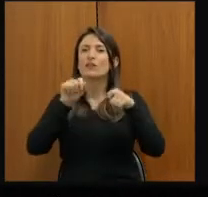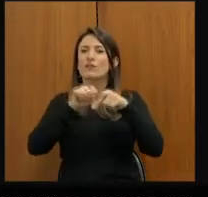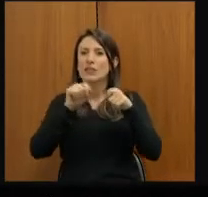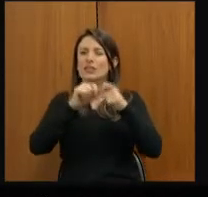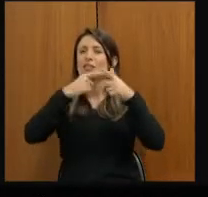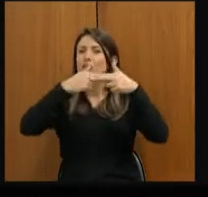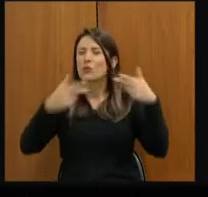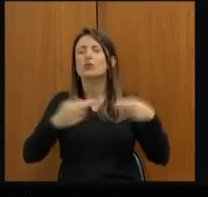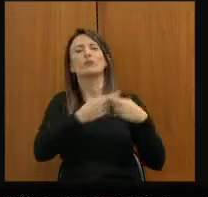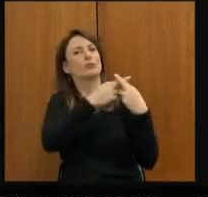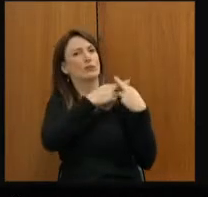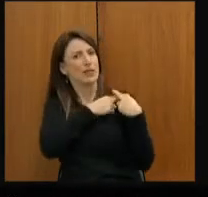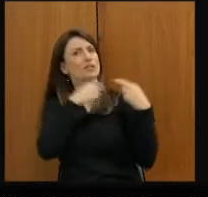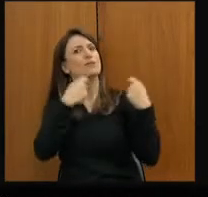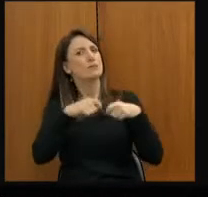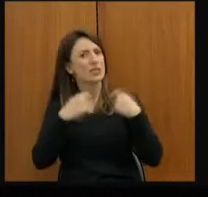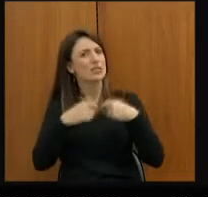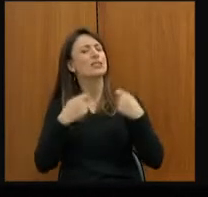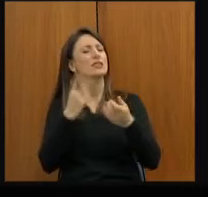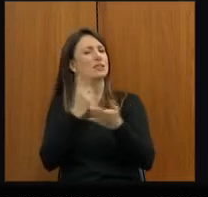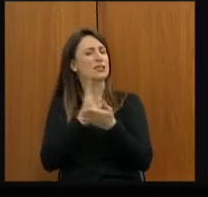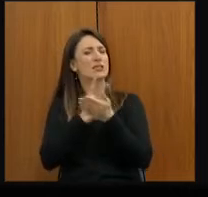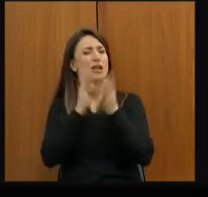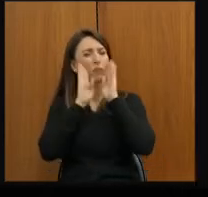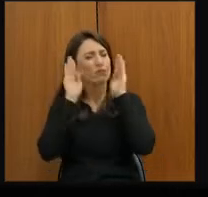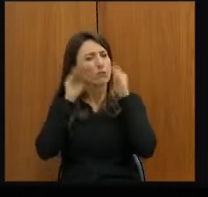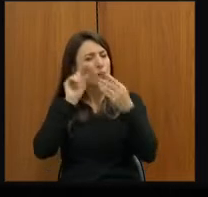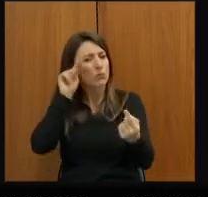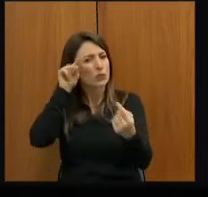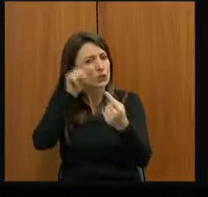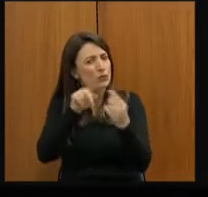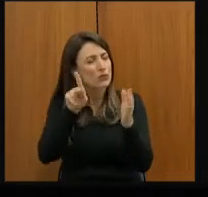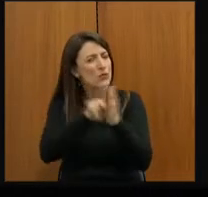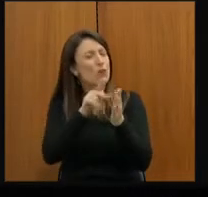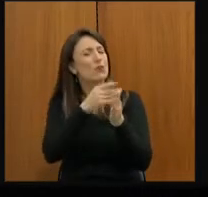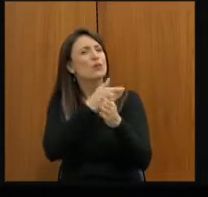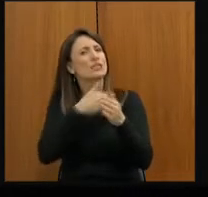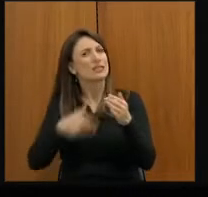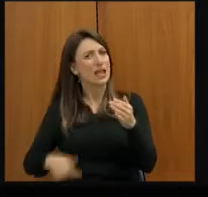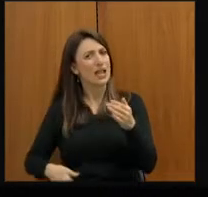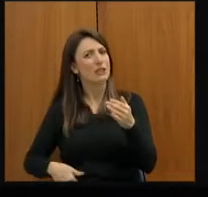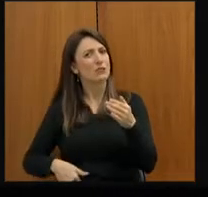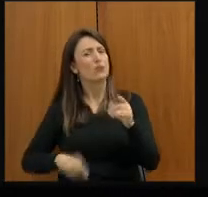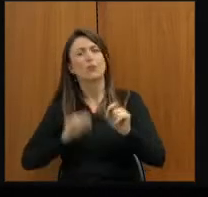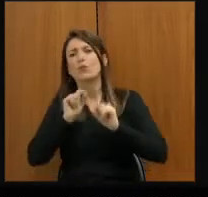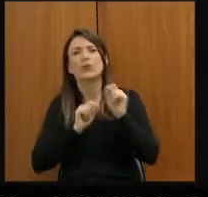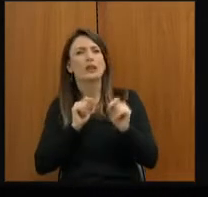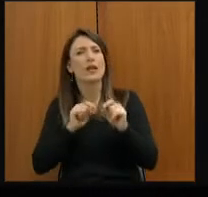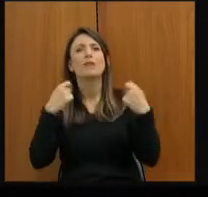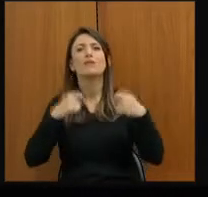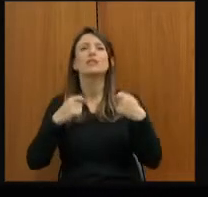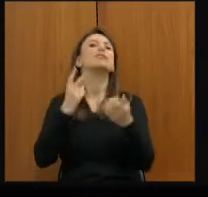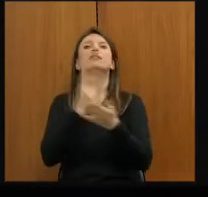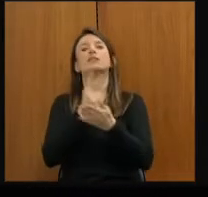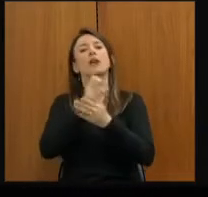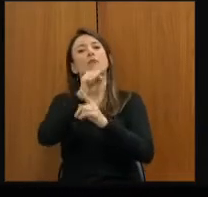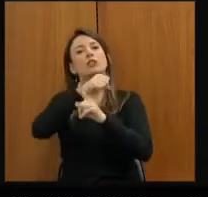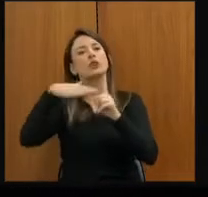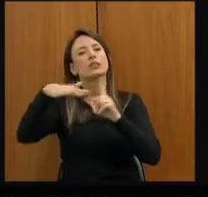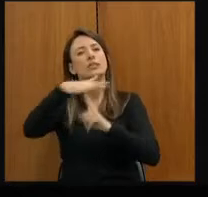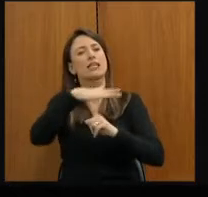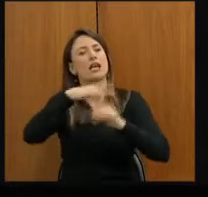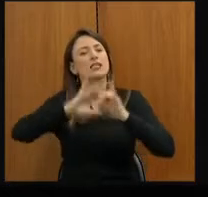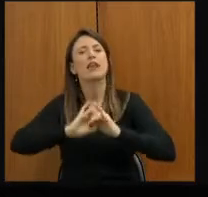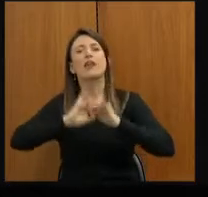realizar a finalidade do estado qual seja a construção de uma sociedade livre Justa